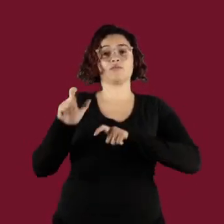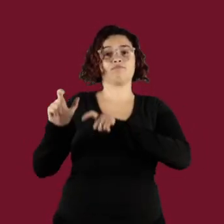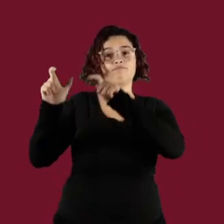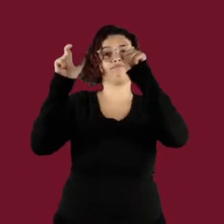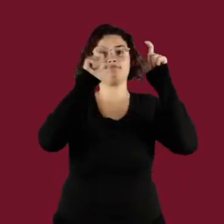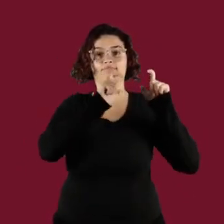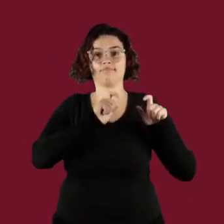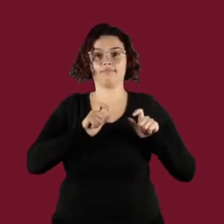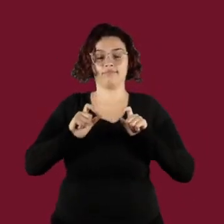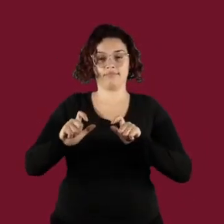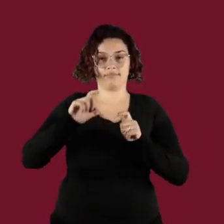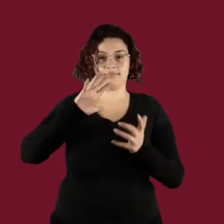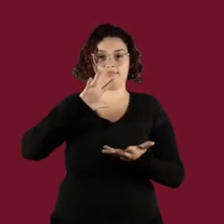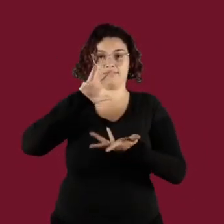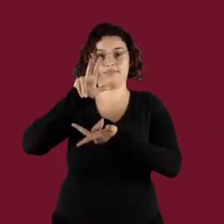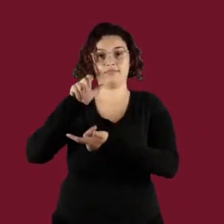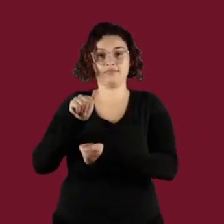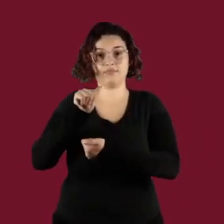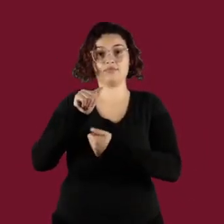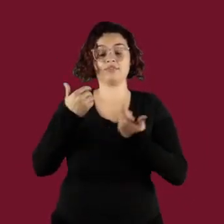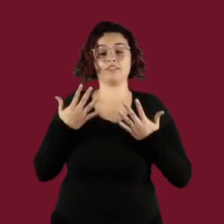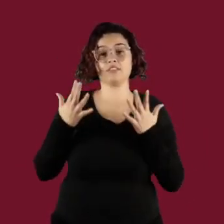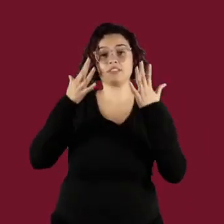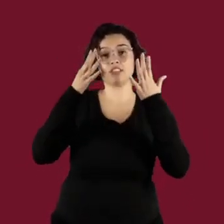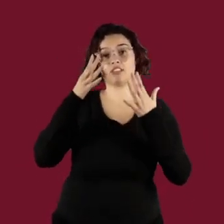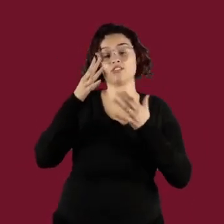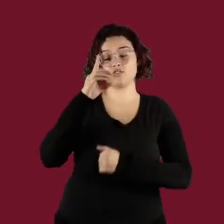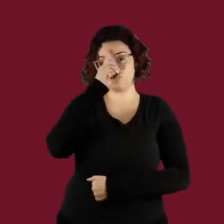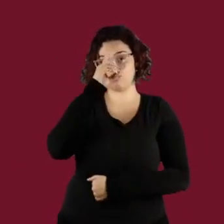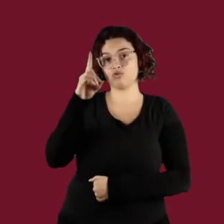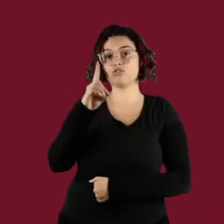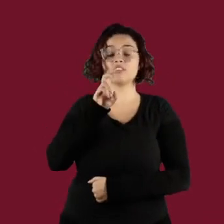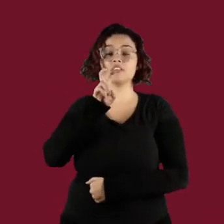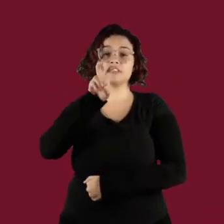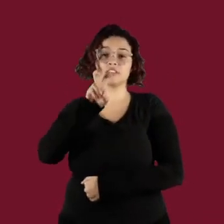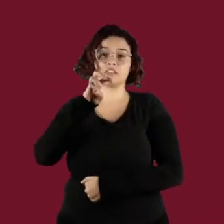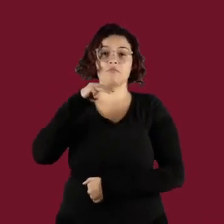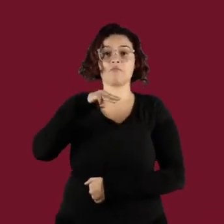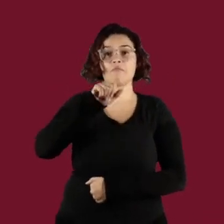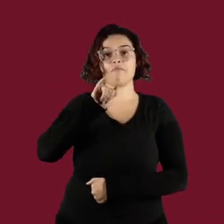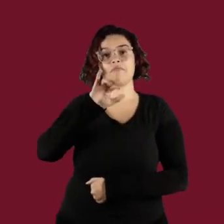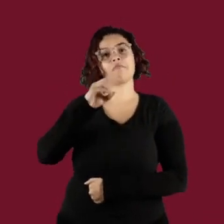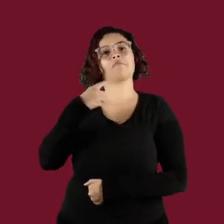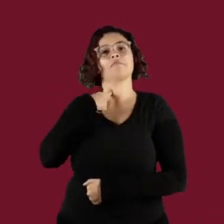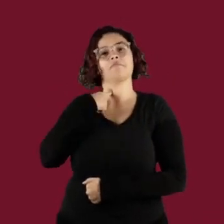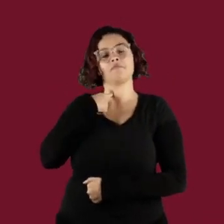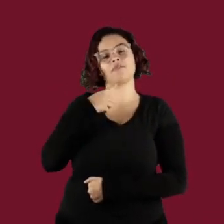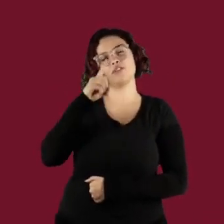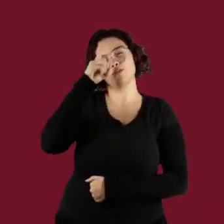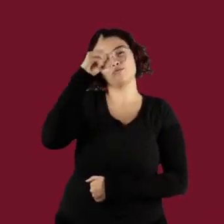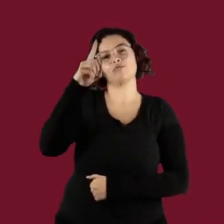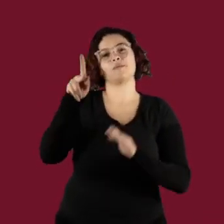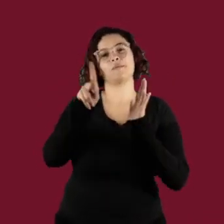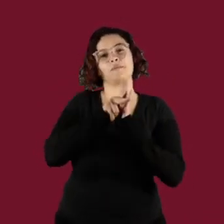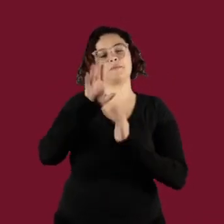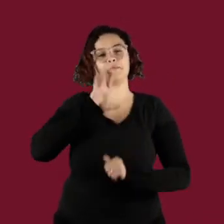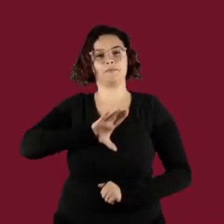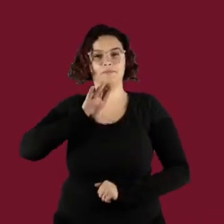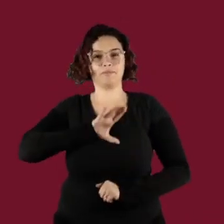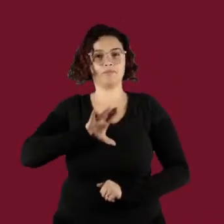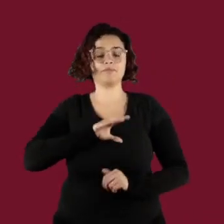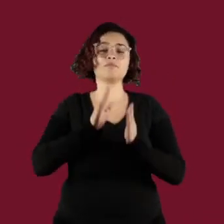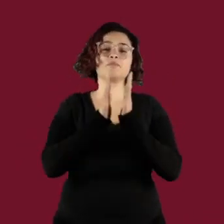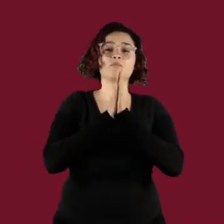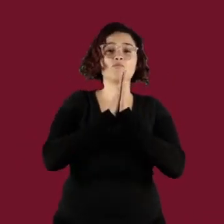ao 5 de maio, o Dia Mundial da Língua Portuguesa. Solicitamos que, ao final desta live, acessem o link do questionário